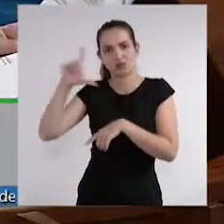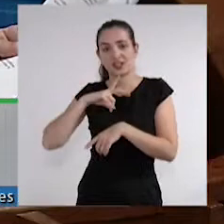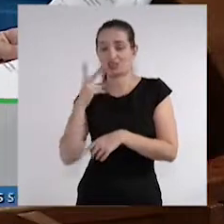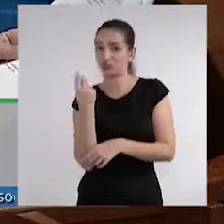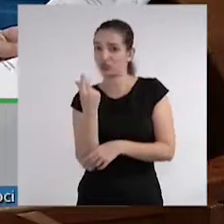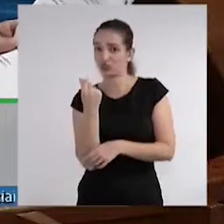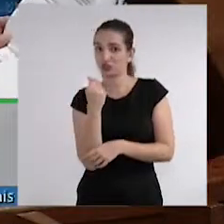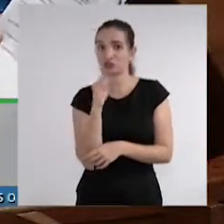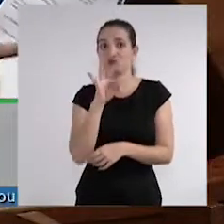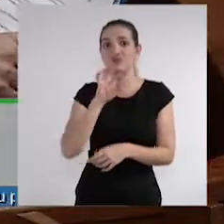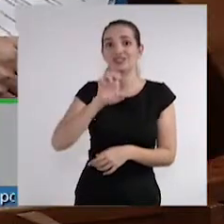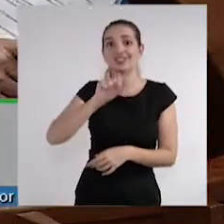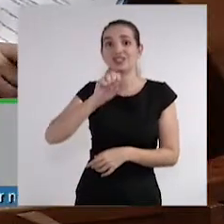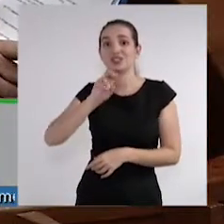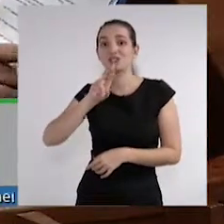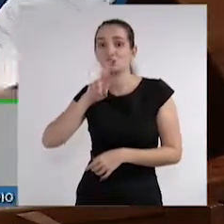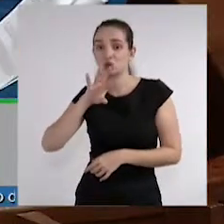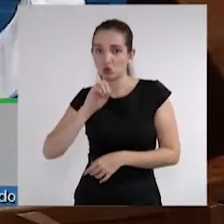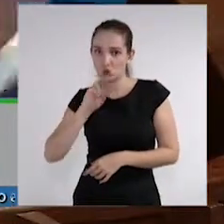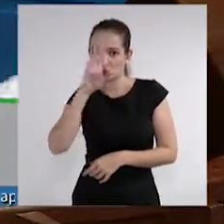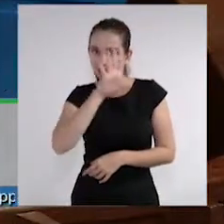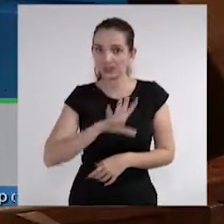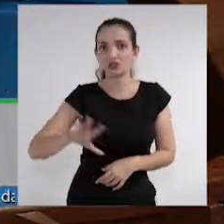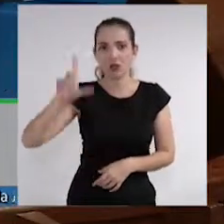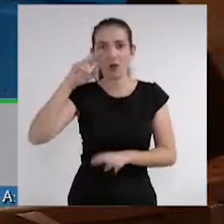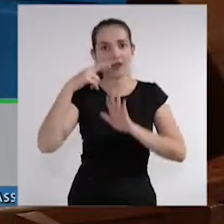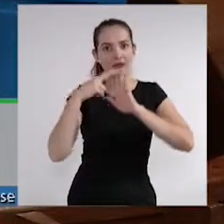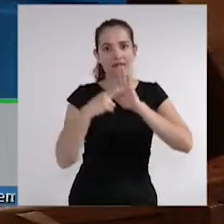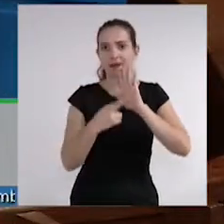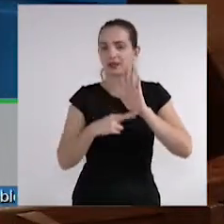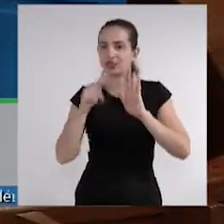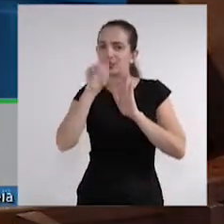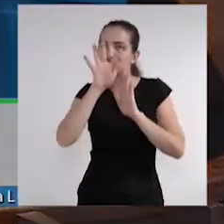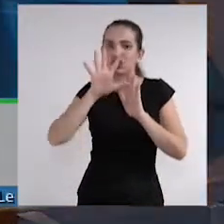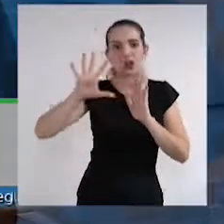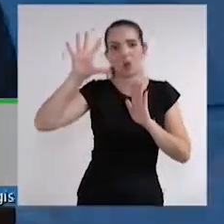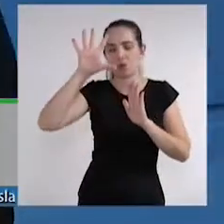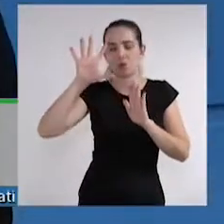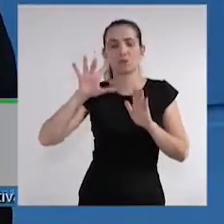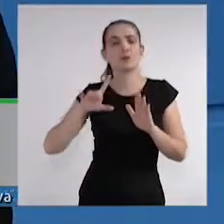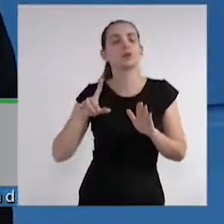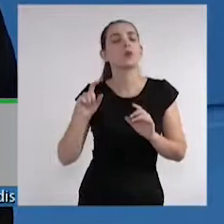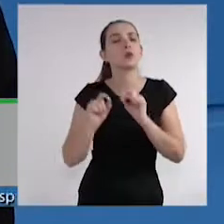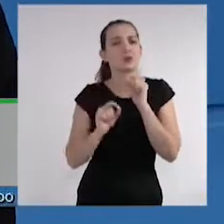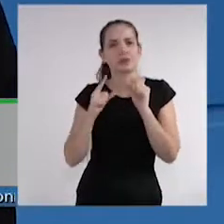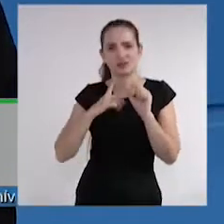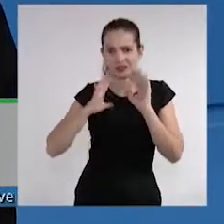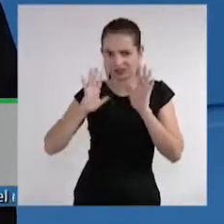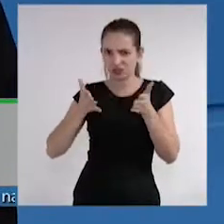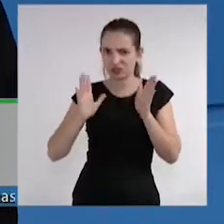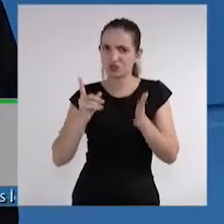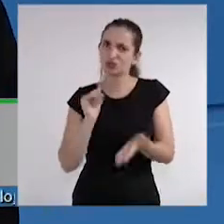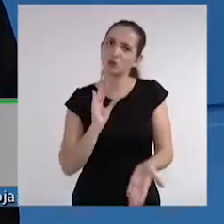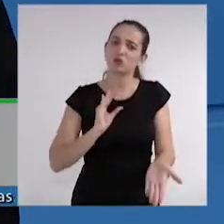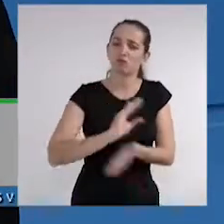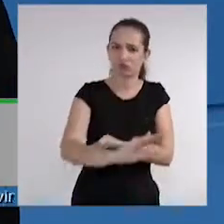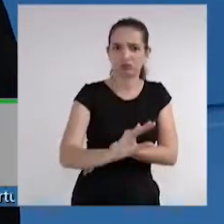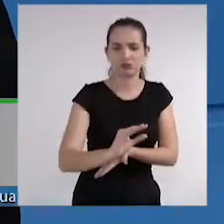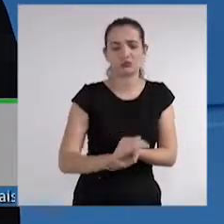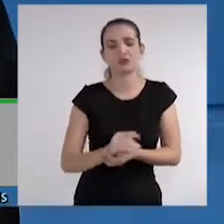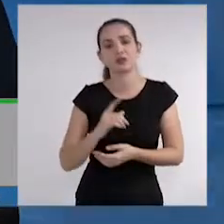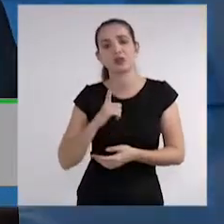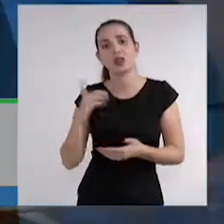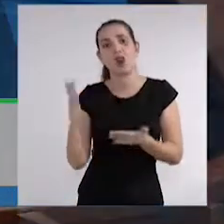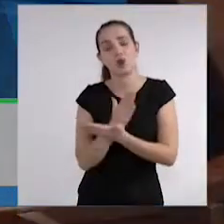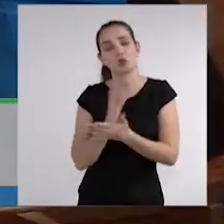do Tesouro Nacional segue a regra geral, porque aí depende, inclusive já existe o encaminhamento de